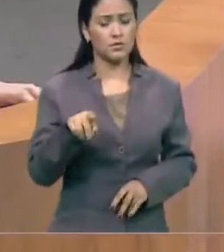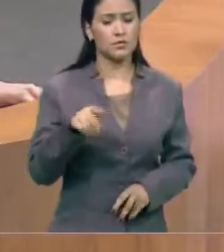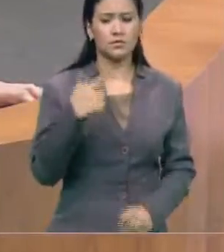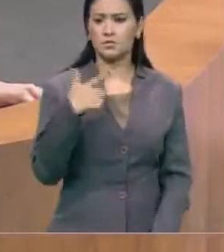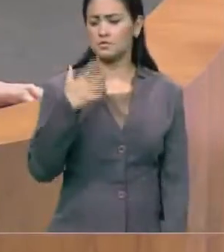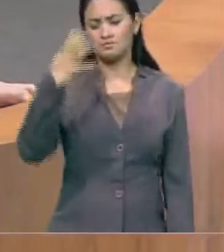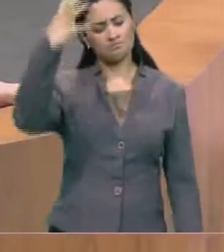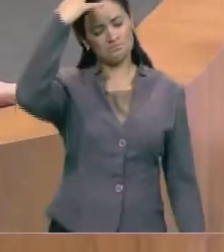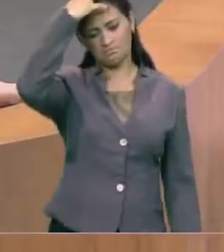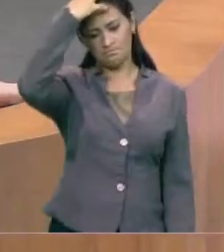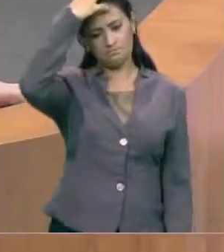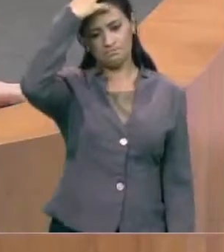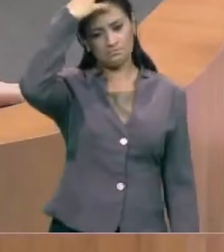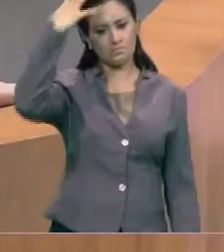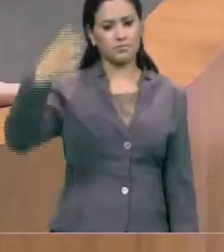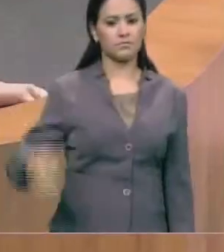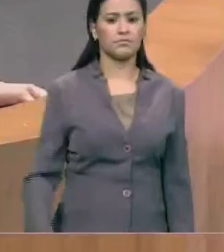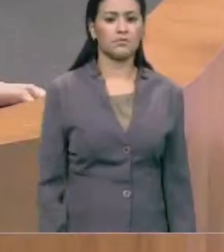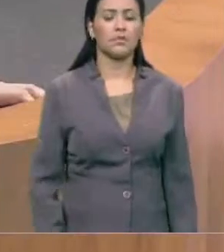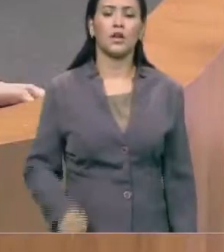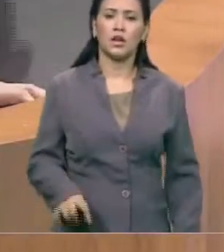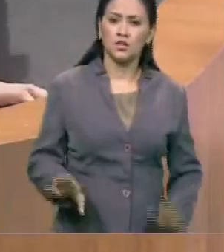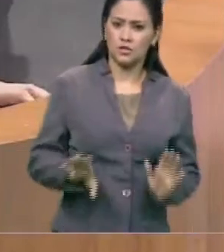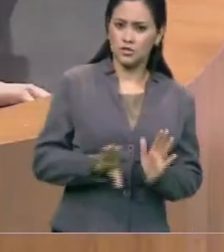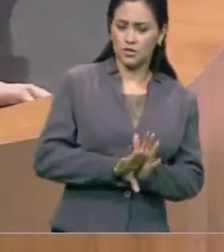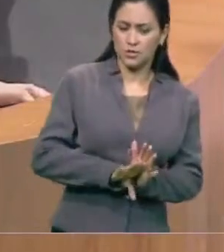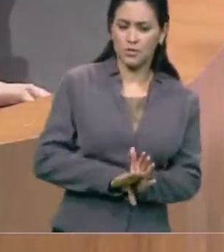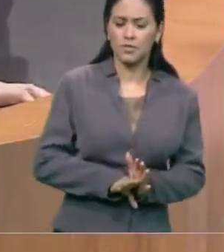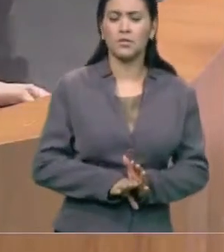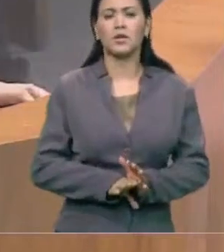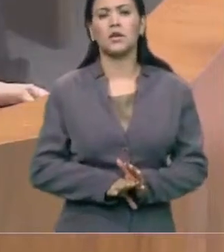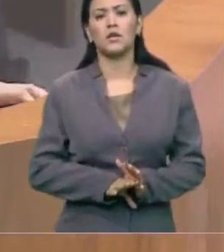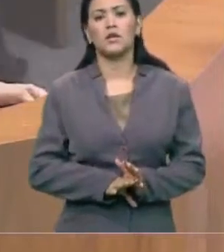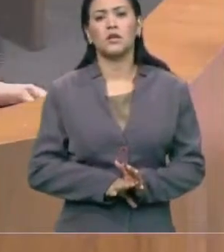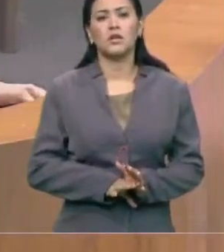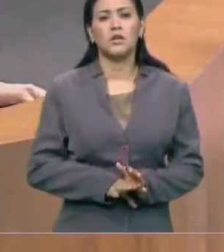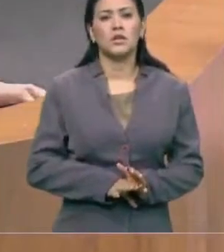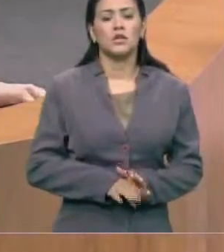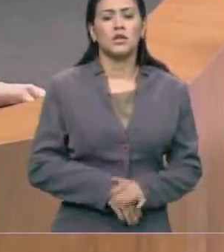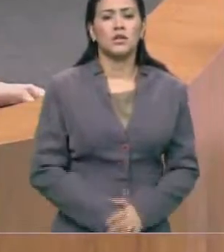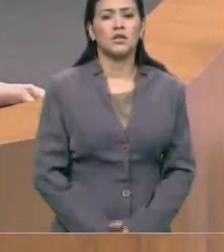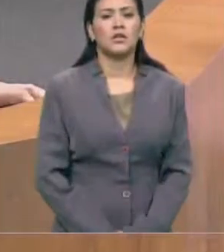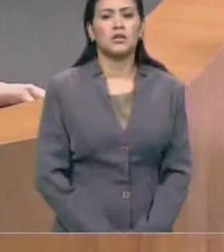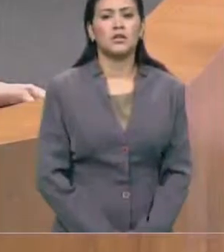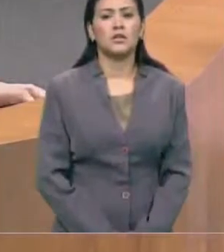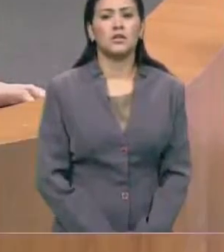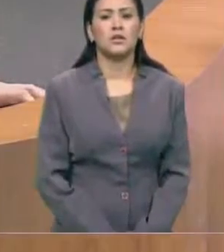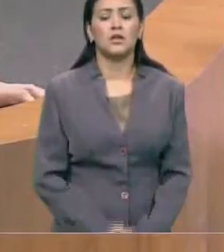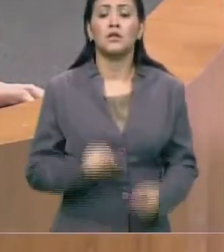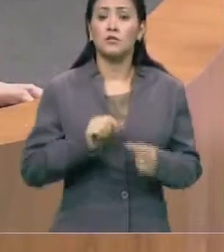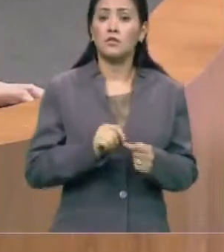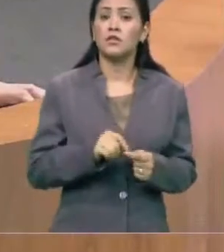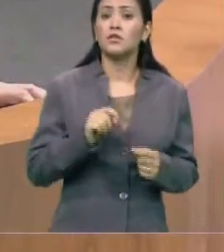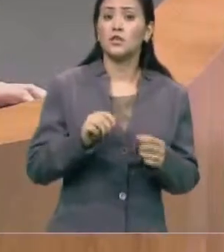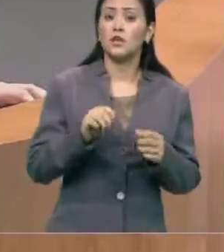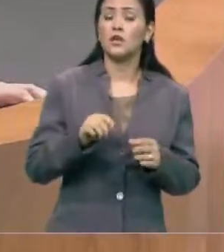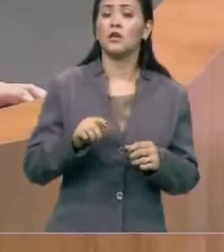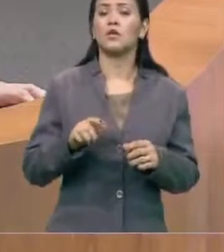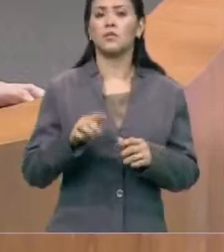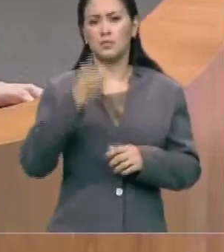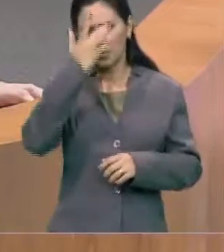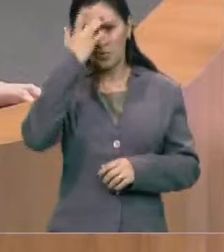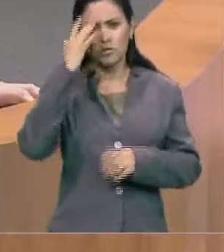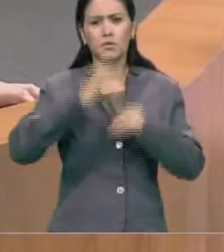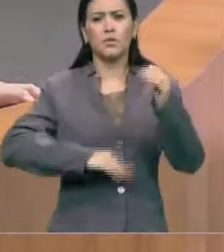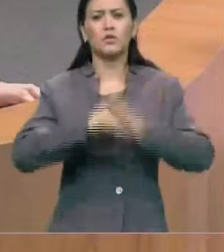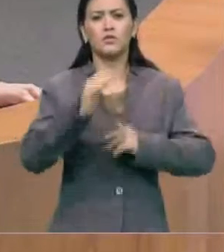culpa. Ele chegou e fez com que um jornalista sério, correto, que tem